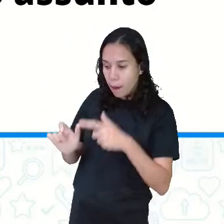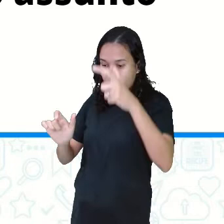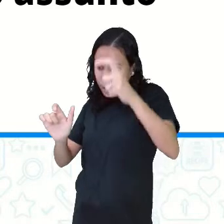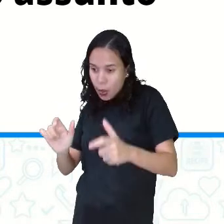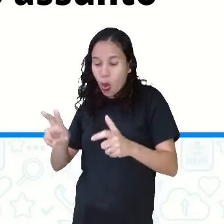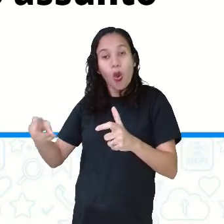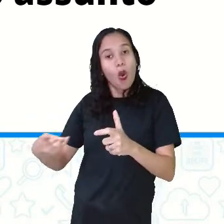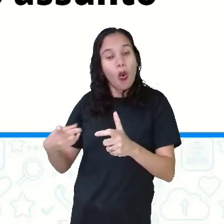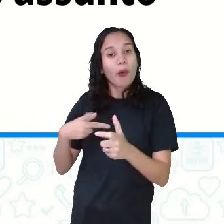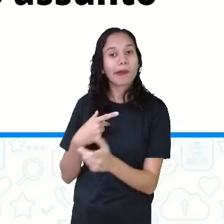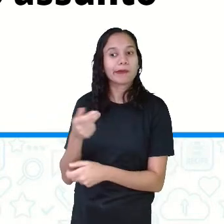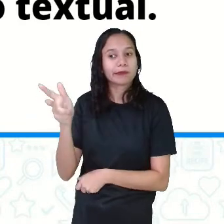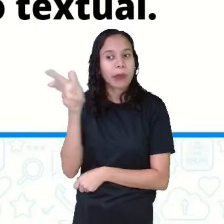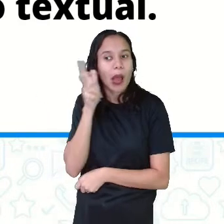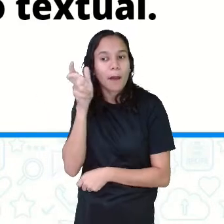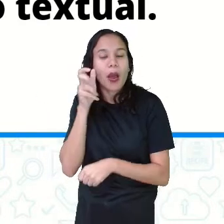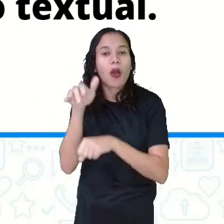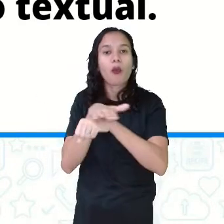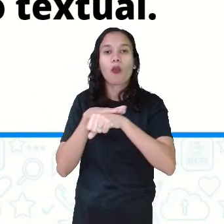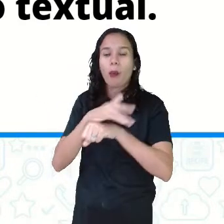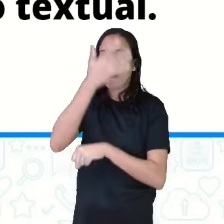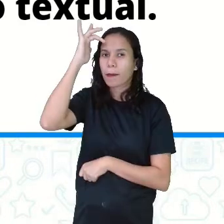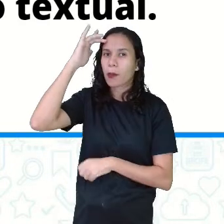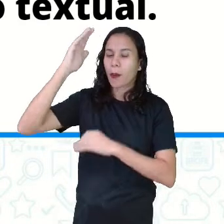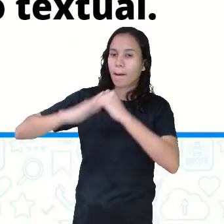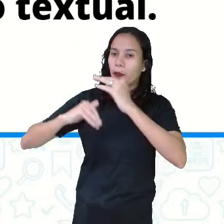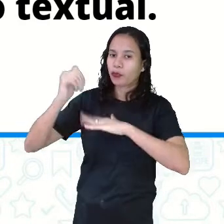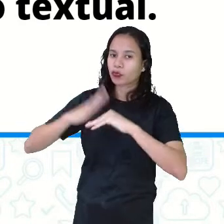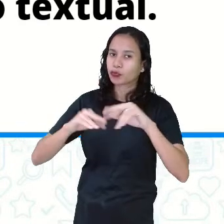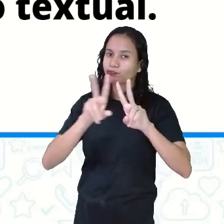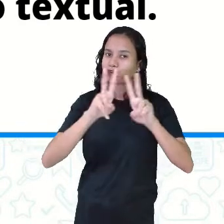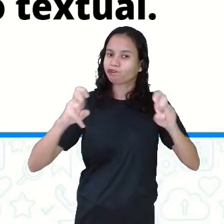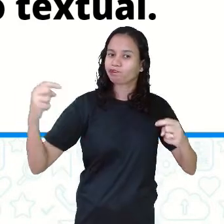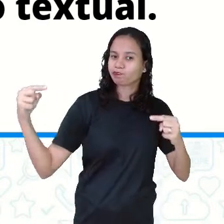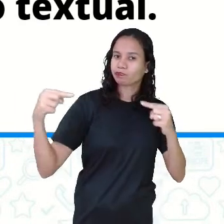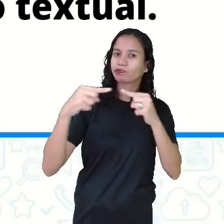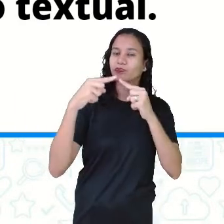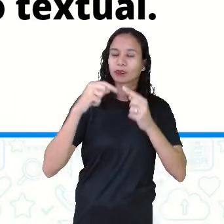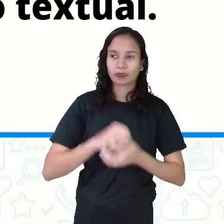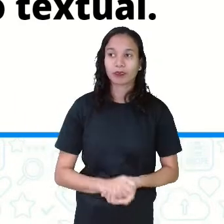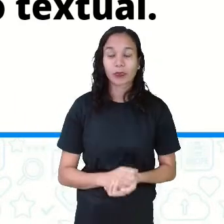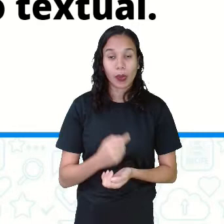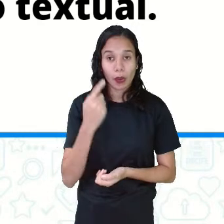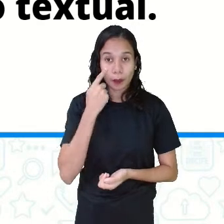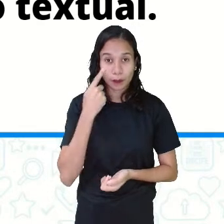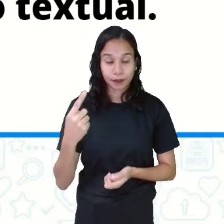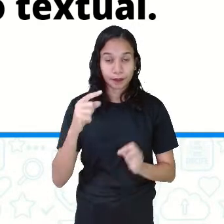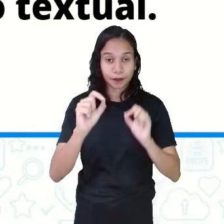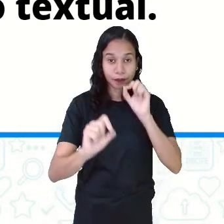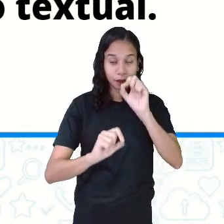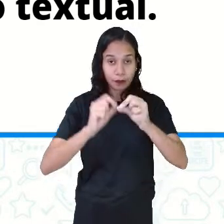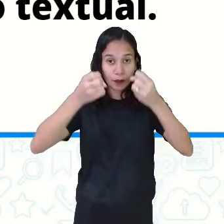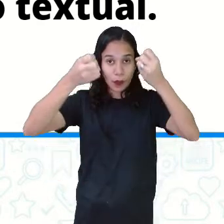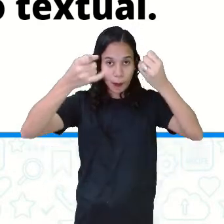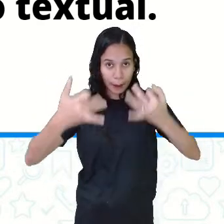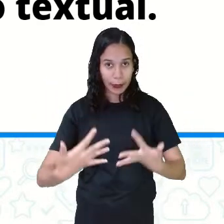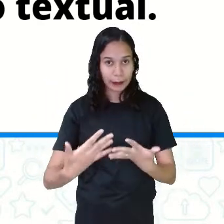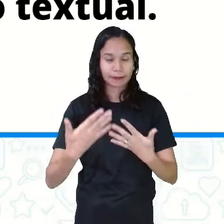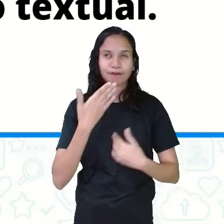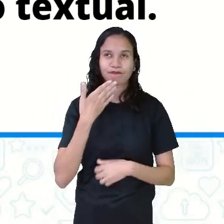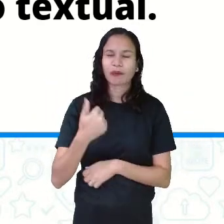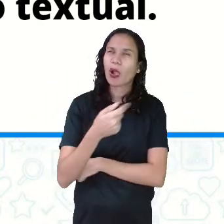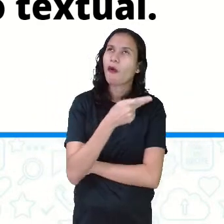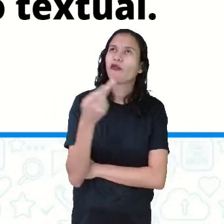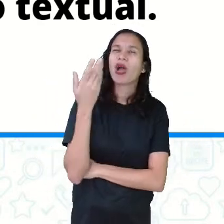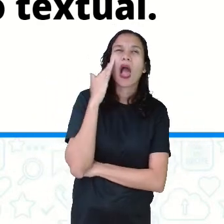escute especialistas sobre o assunto relatado. Antes de eu ler essa próxima tela para vocês, deixa eu explicar de uma forma que eu creio que